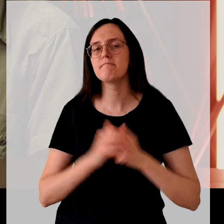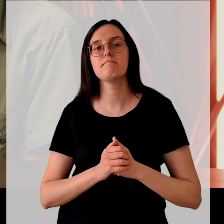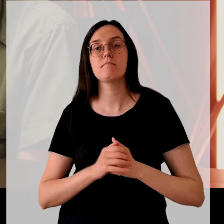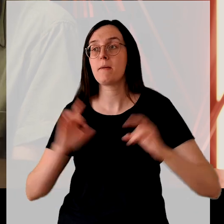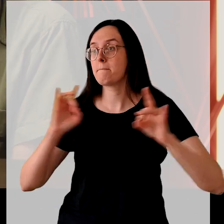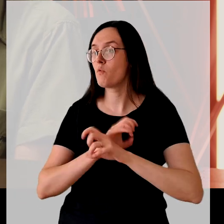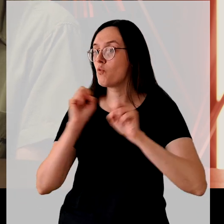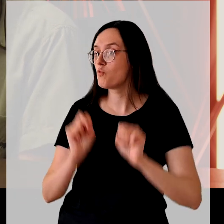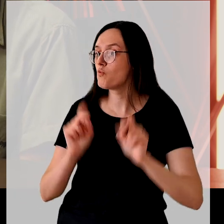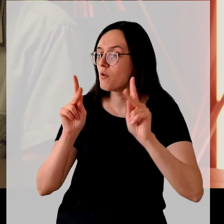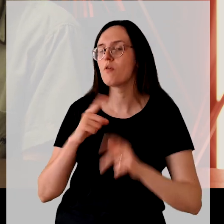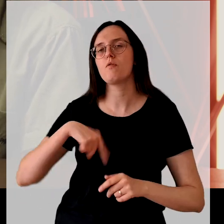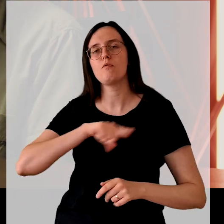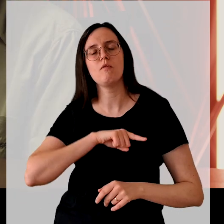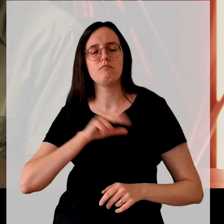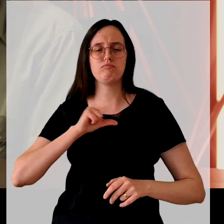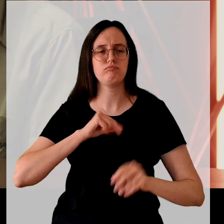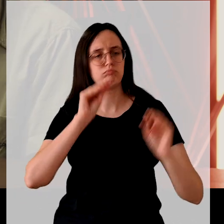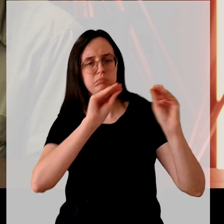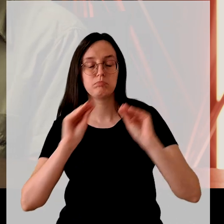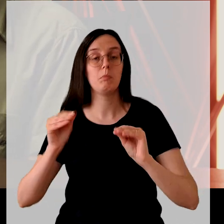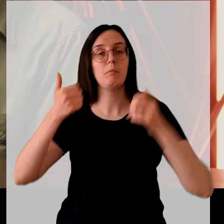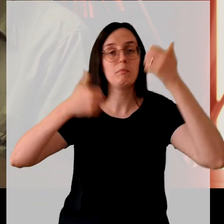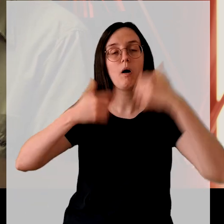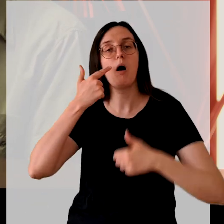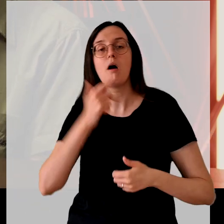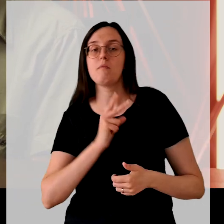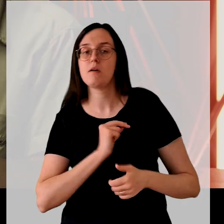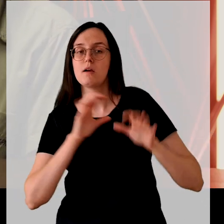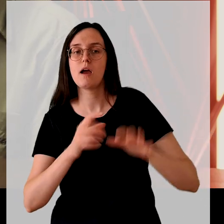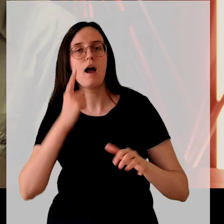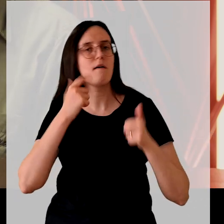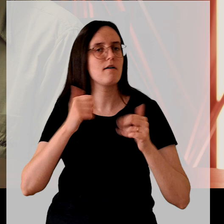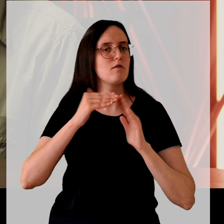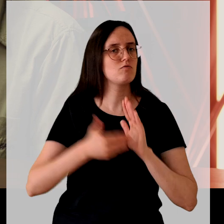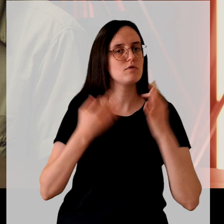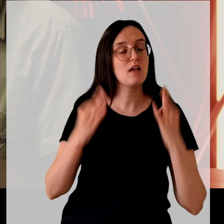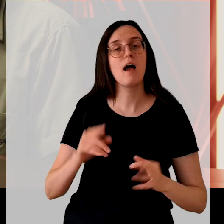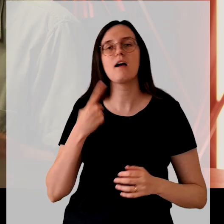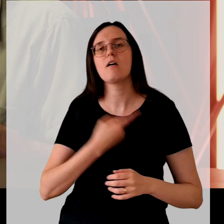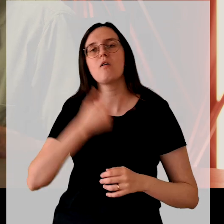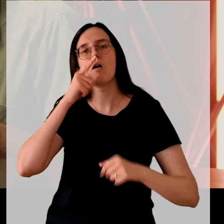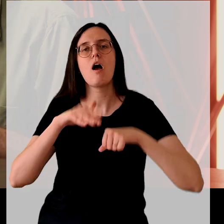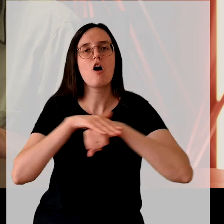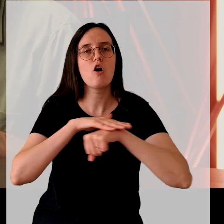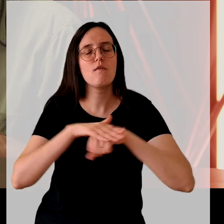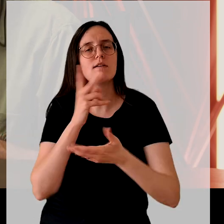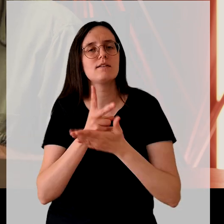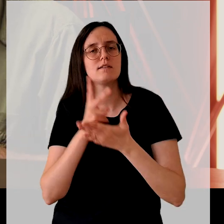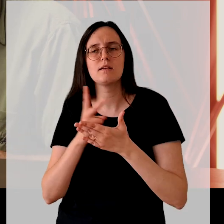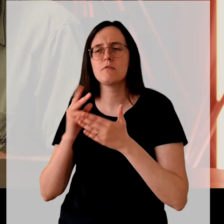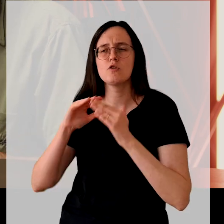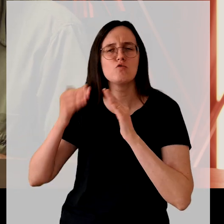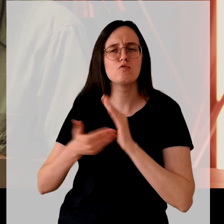Então, assim que o figurinista der ok, a gente vai lá, microfona, fala, microfonei, quer ver se está tudo bem. Então, para a gente conversar e sempre